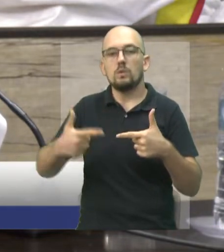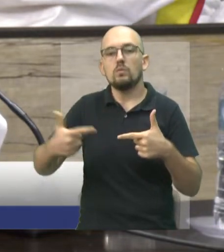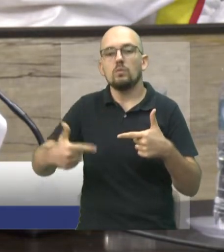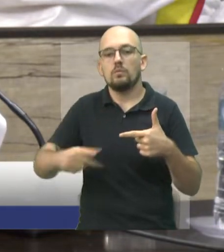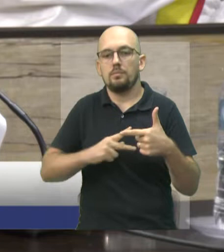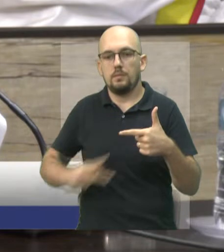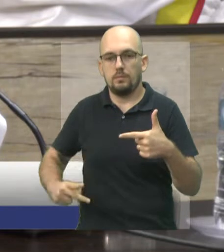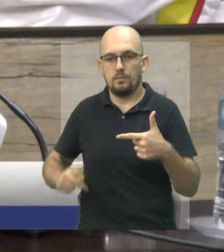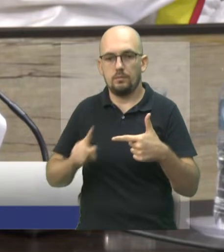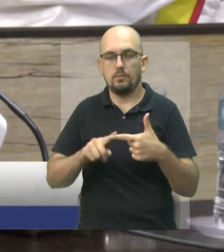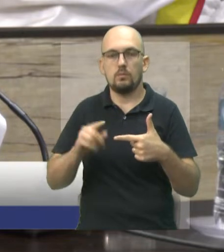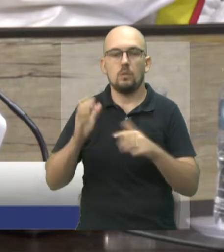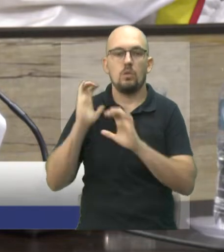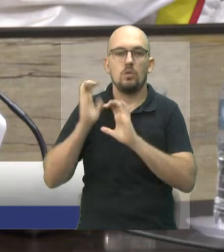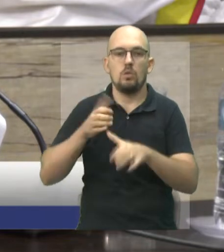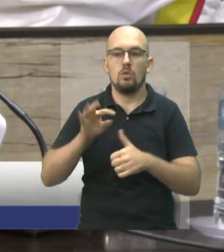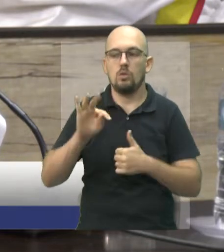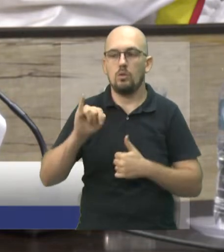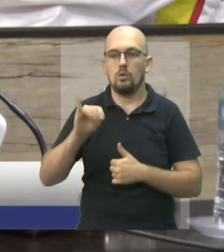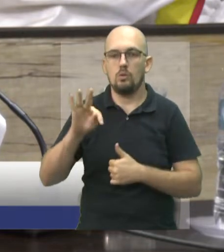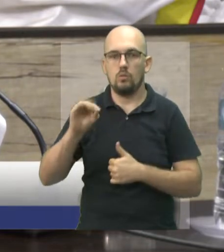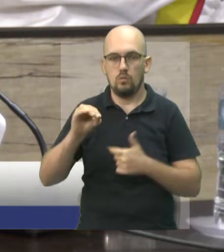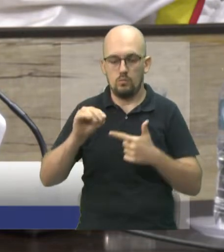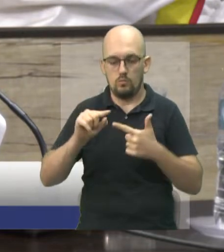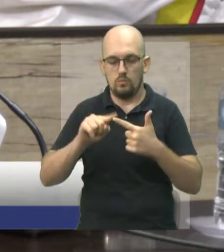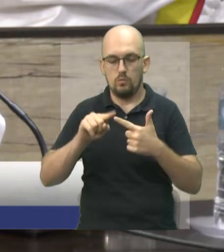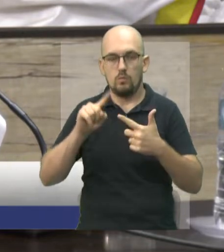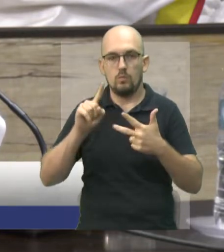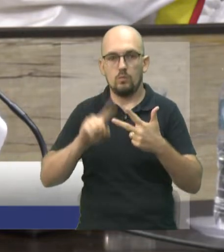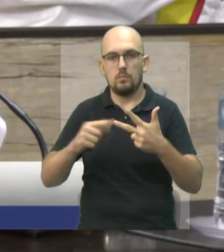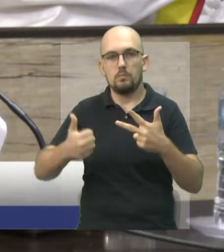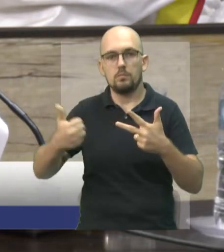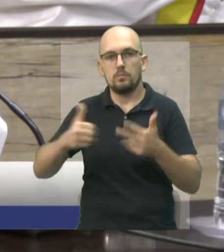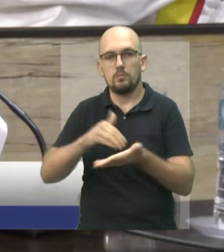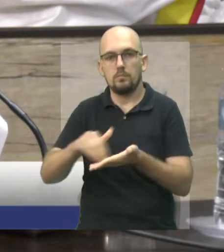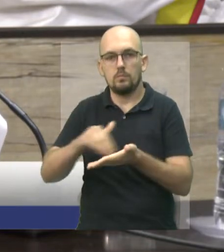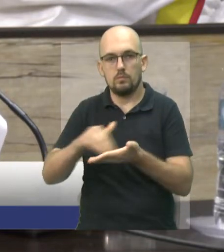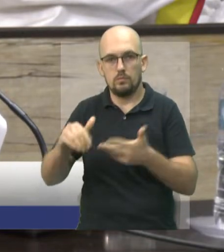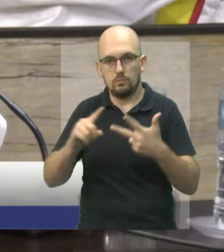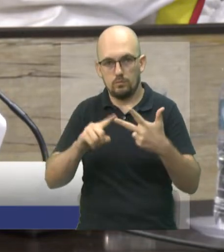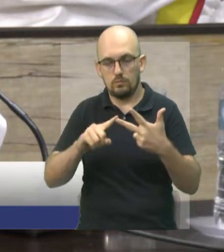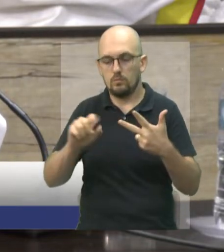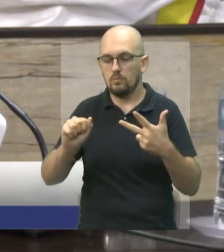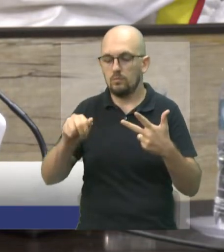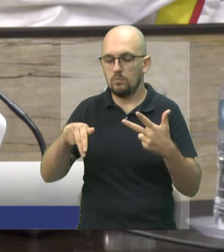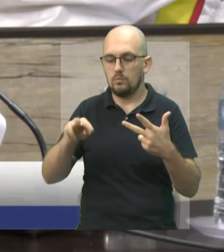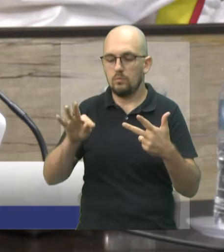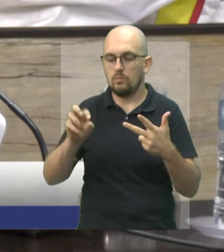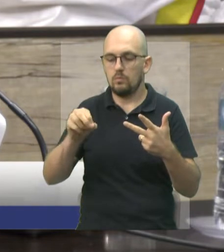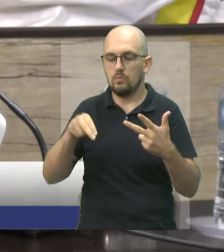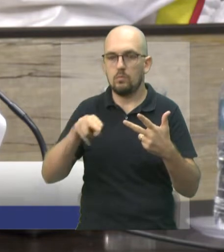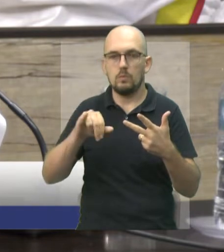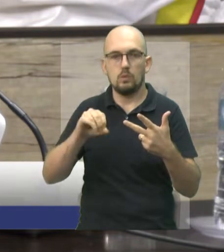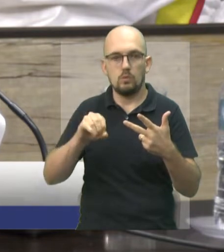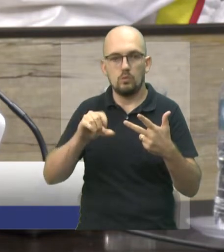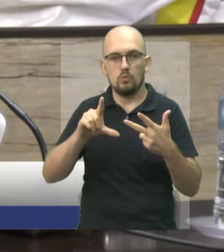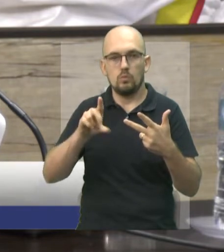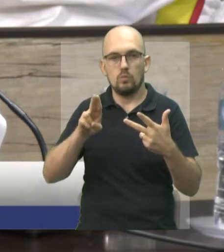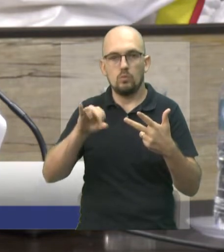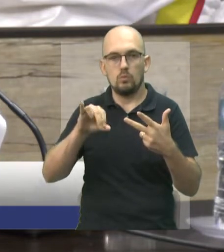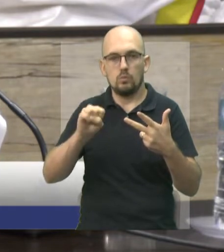Vice-presidente, Tito Coló Neto. Primeiro secretário, Antônio Luiz Andreto